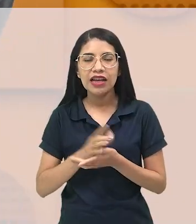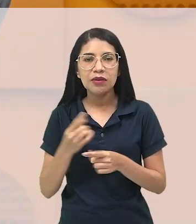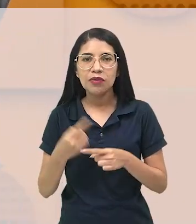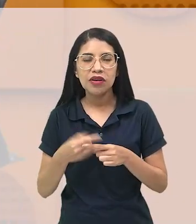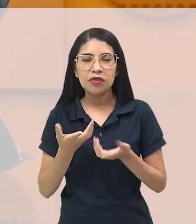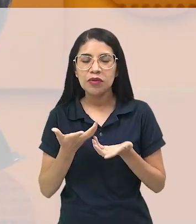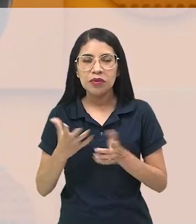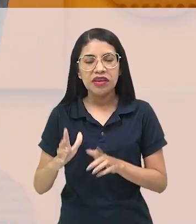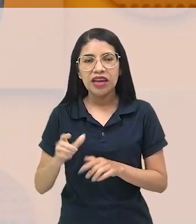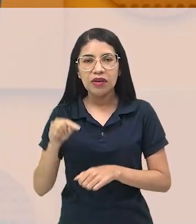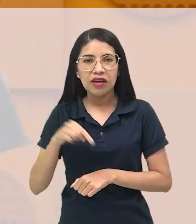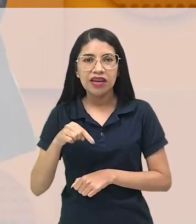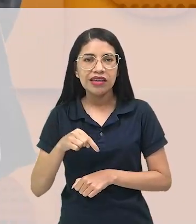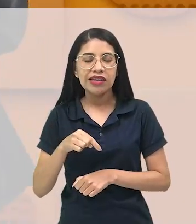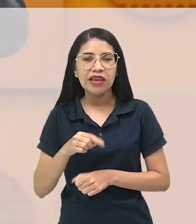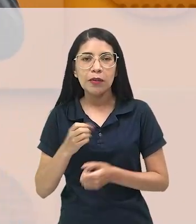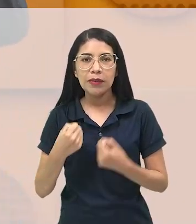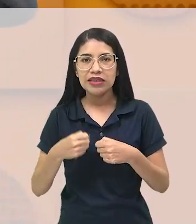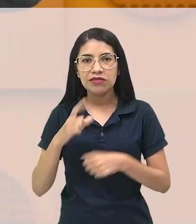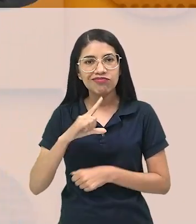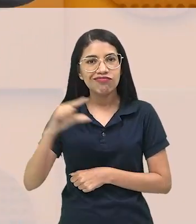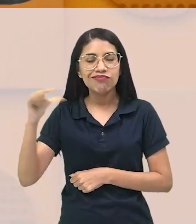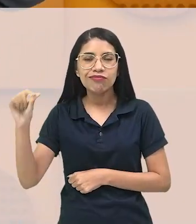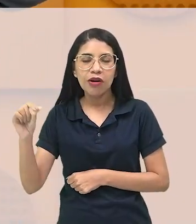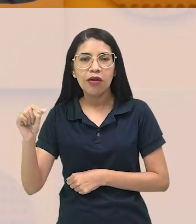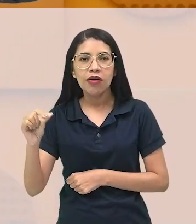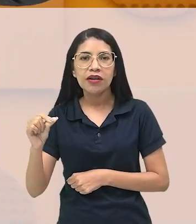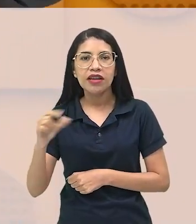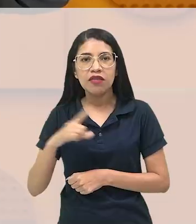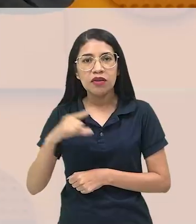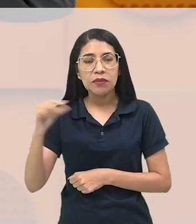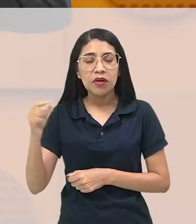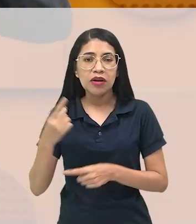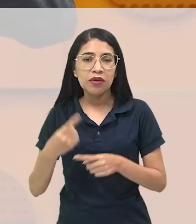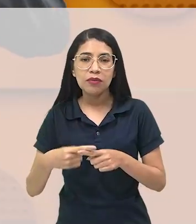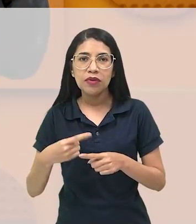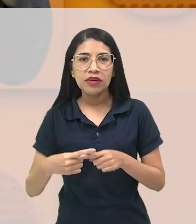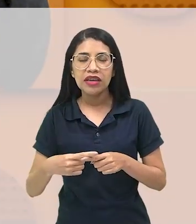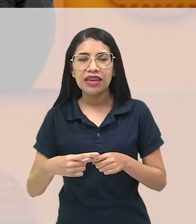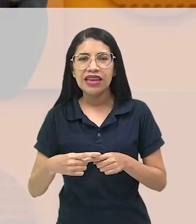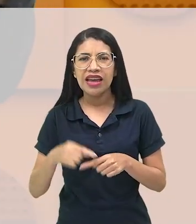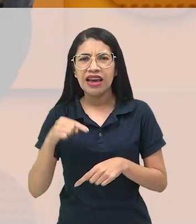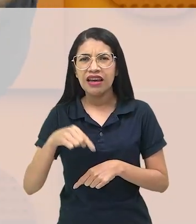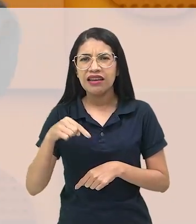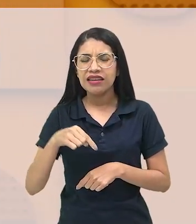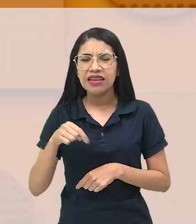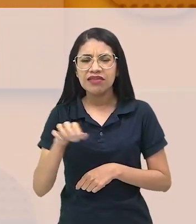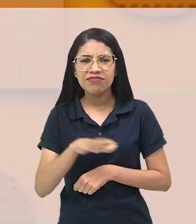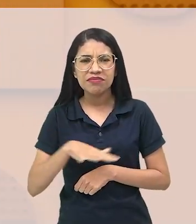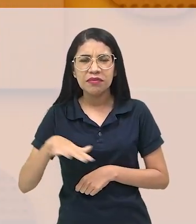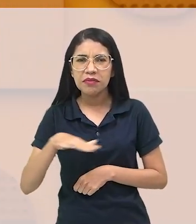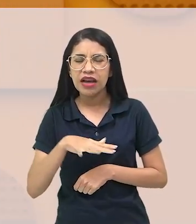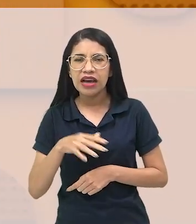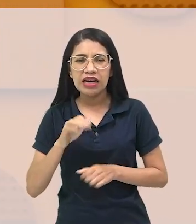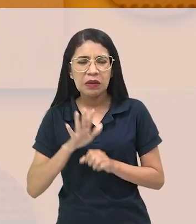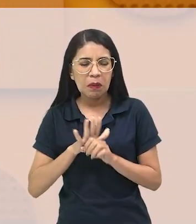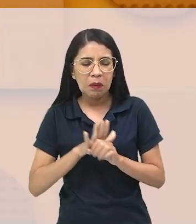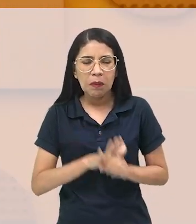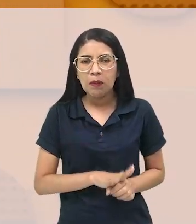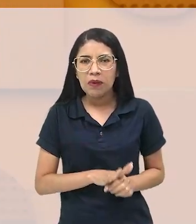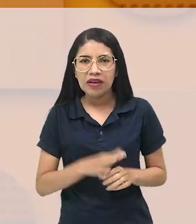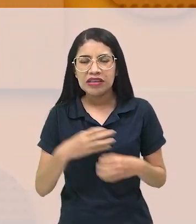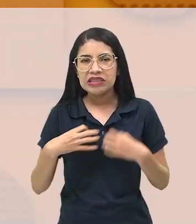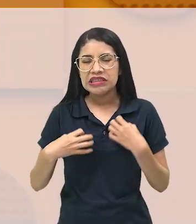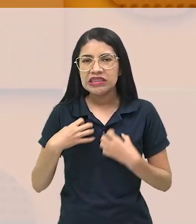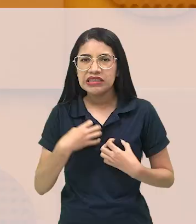aqui mesmo. Eu quero ir embora, daqui, eu vou embora, sabe? Porque esse negócio de ficar aqui, esse ambiente aqui é muito opressor. Eu vou